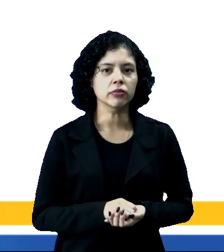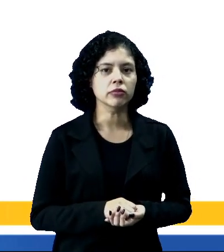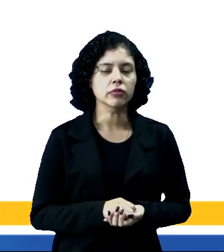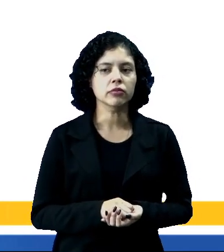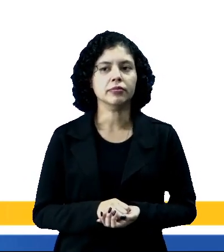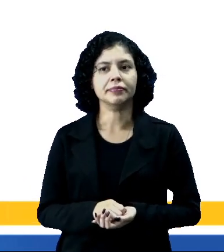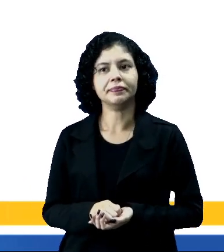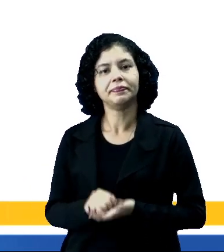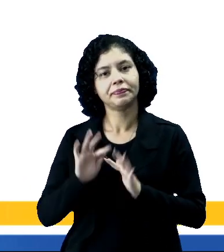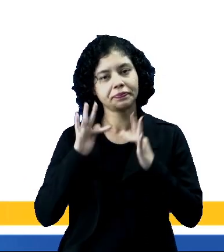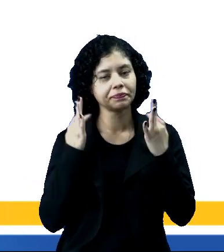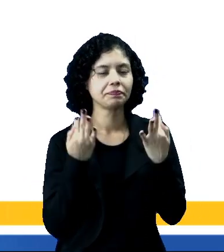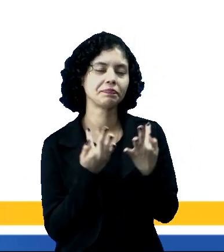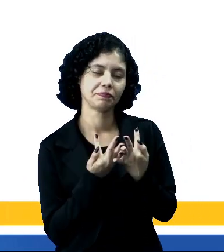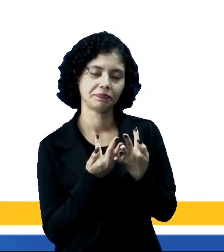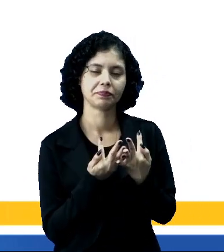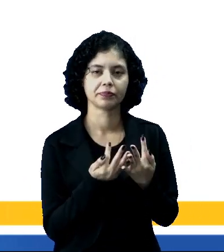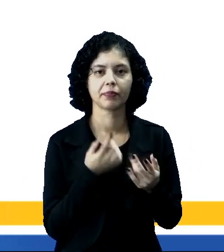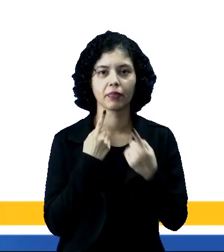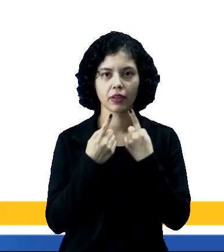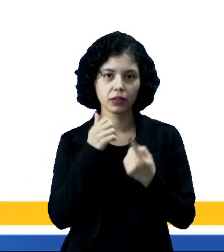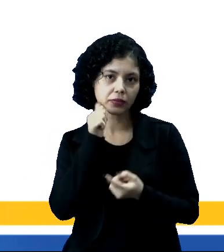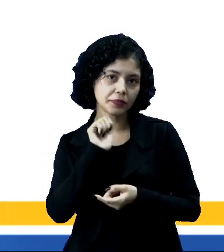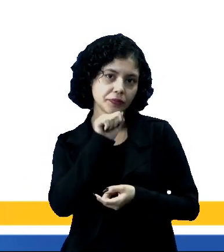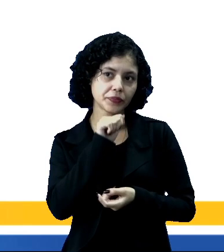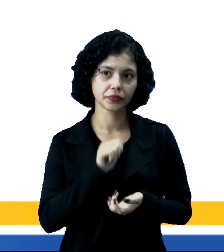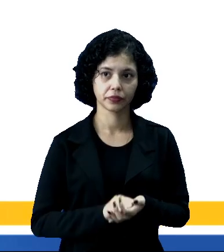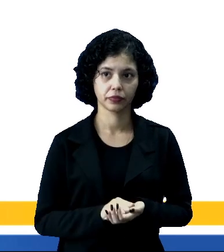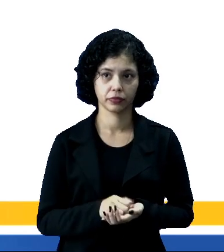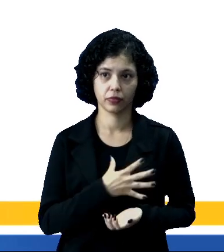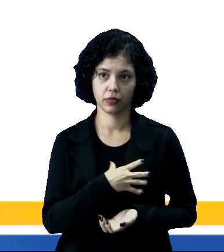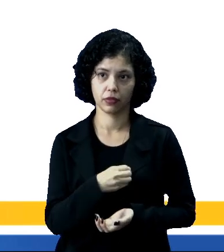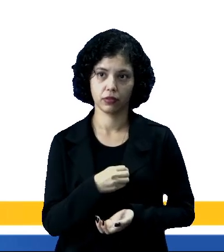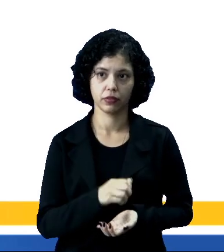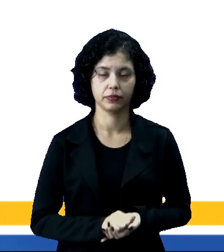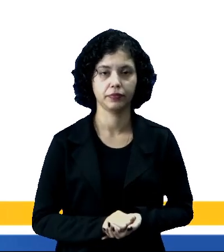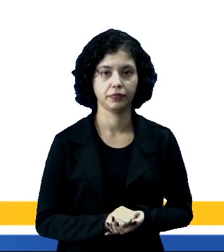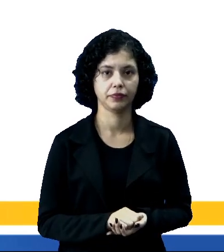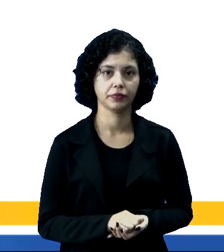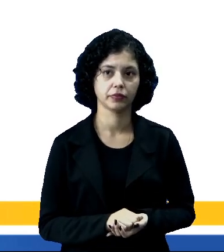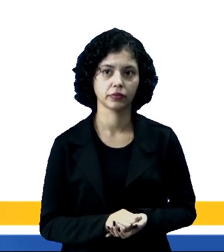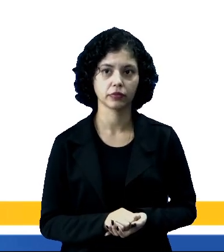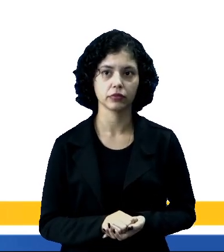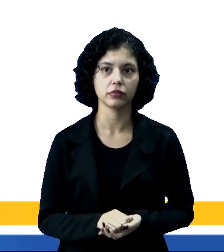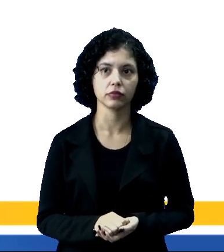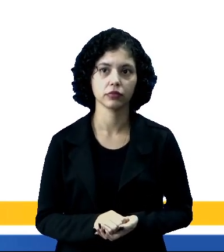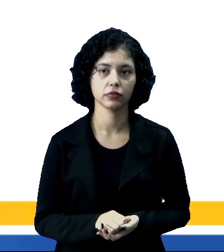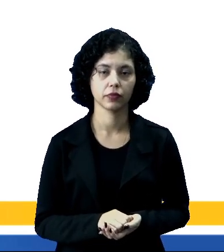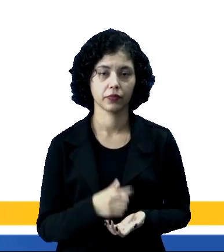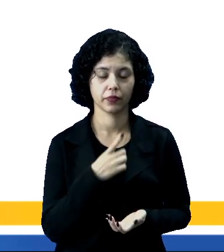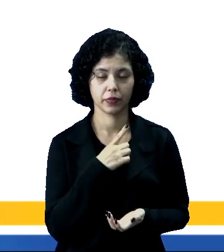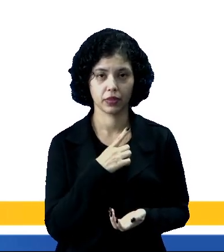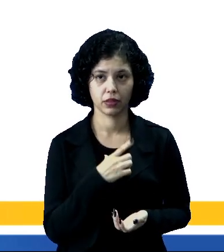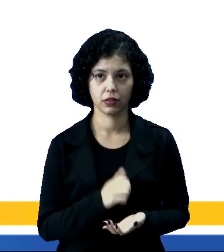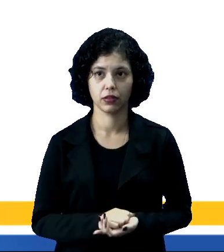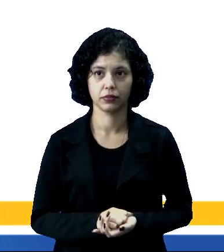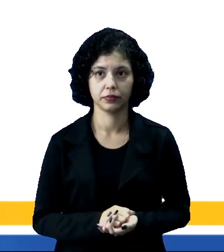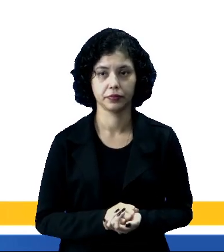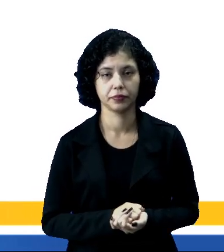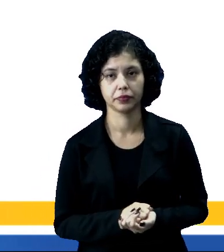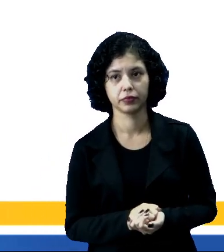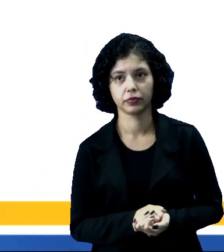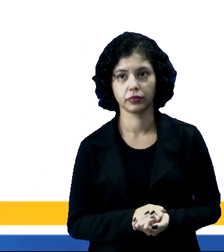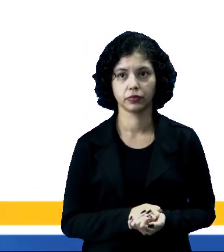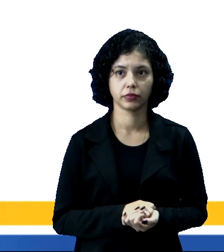no caso familiar, né, um diálogo entre mãe e filho, né. Então, o tema ali é eles saludem